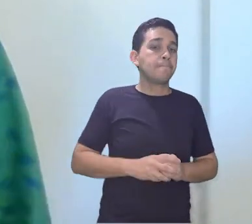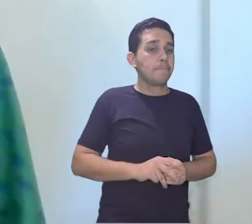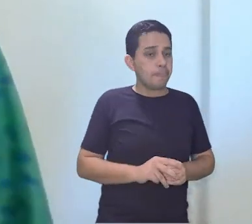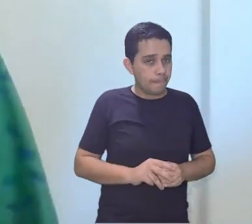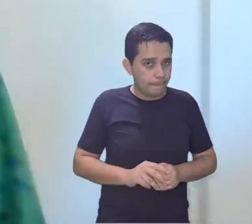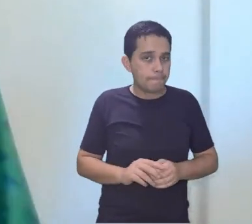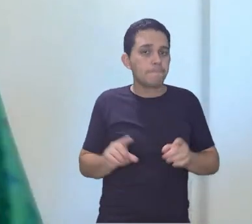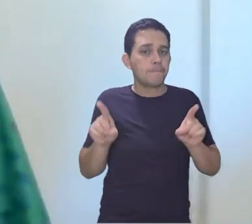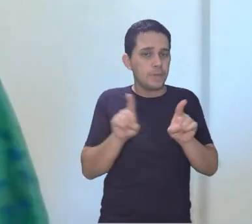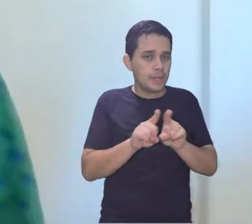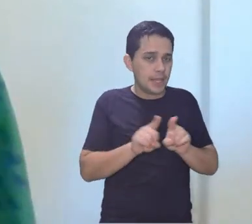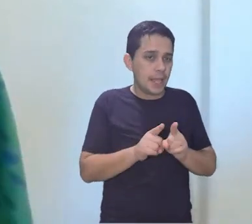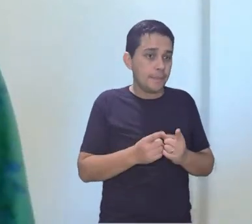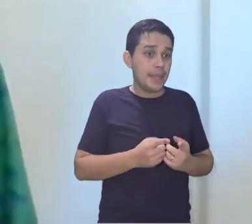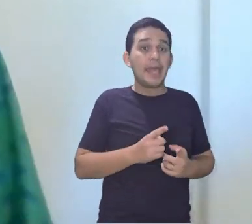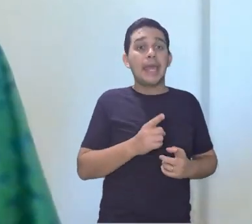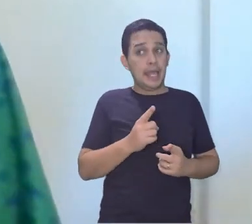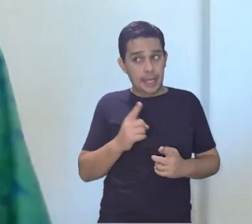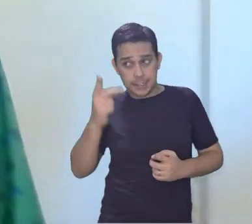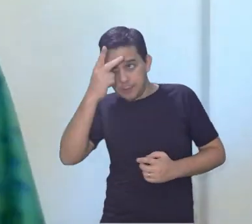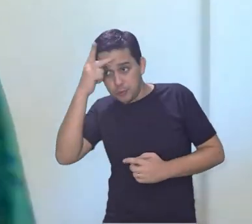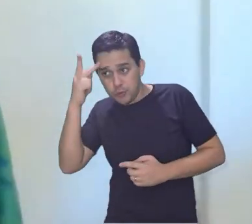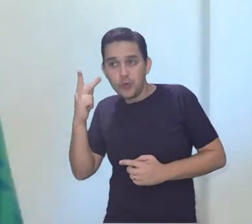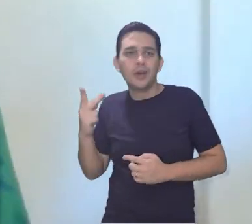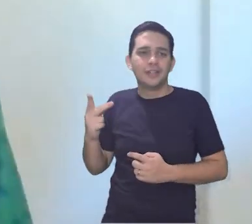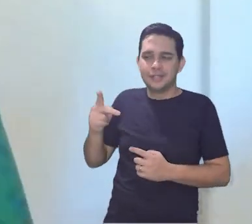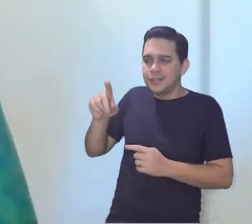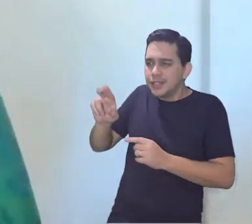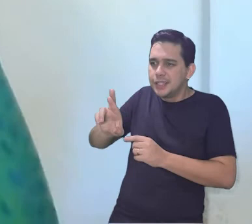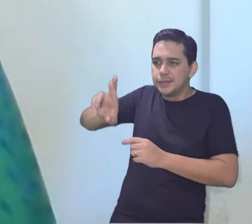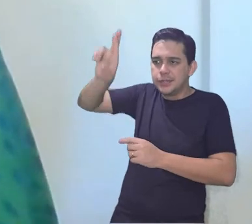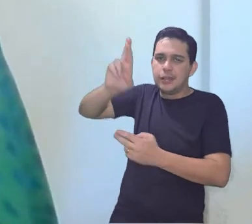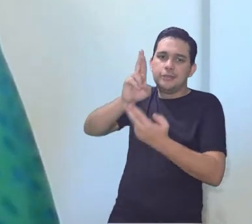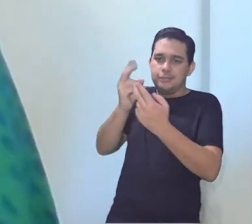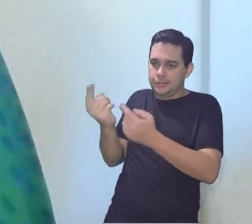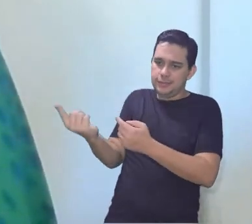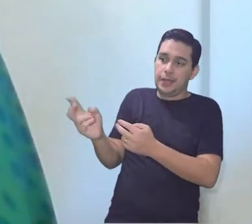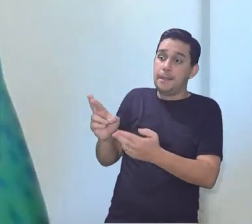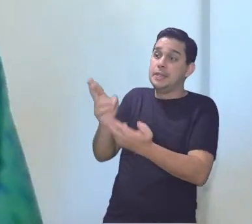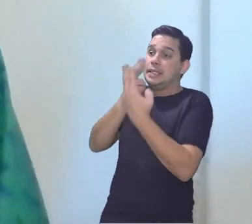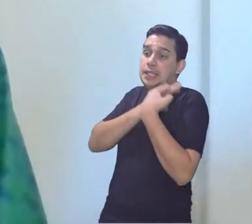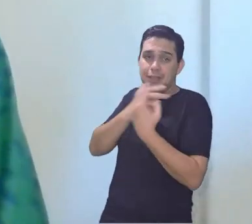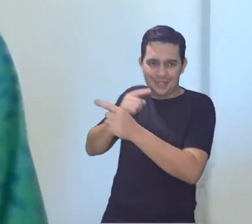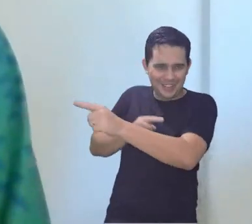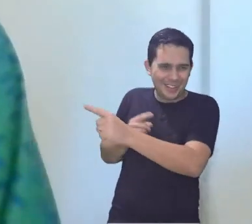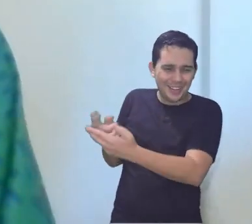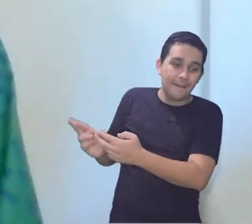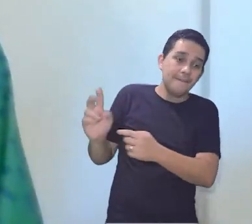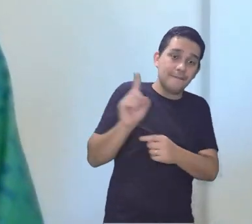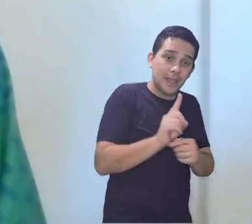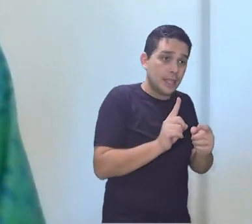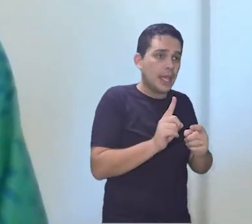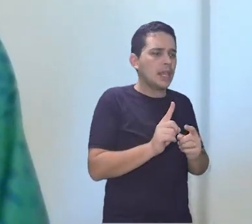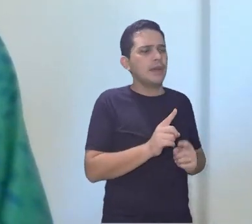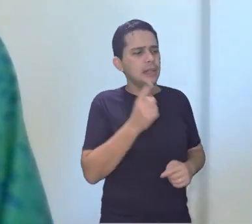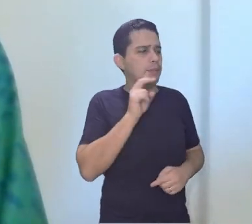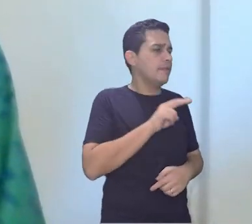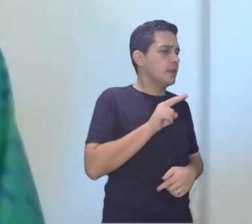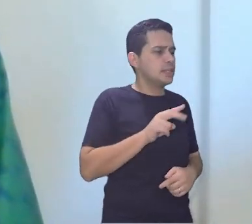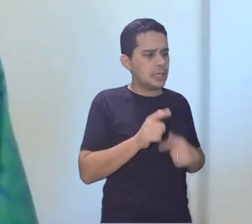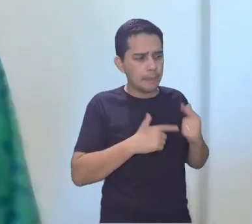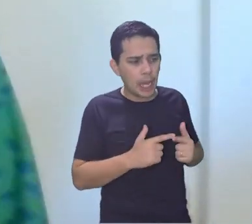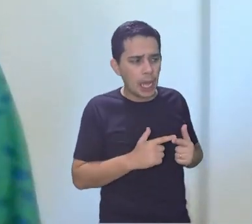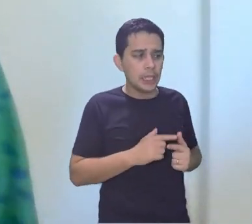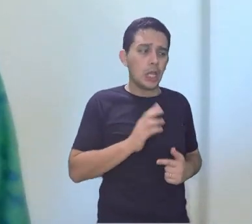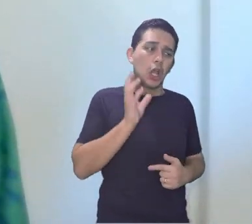vai agir ali também como um agente fiscalizador, obviamente, de todo o processo, e é muito importante, vai ter a